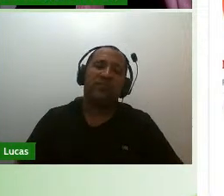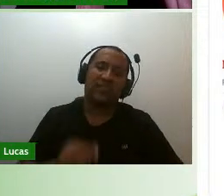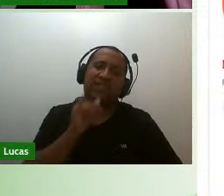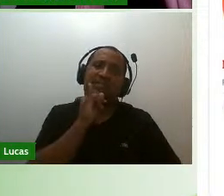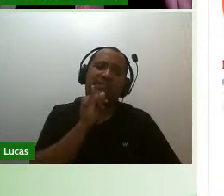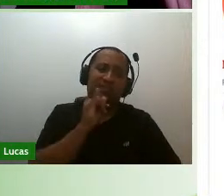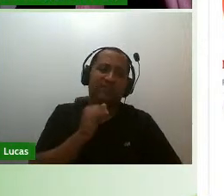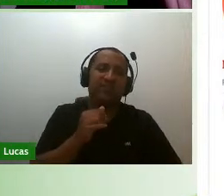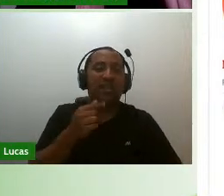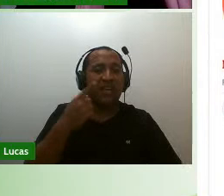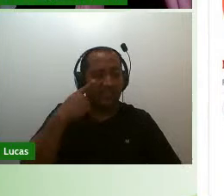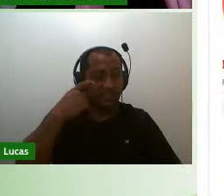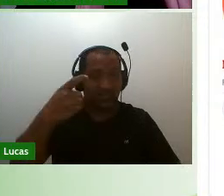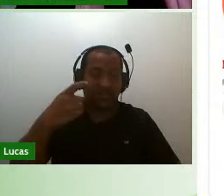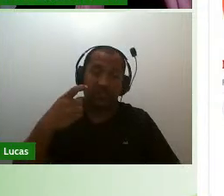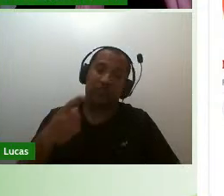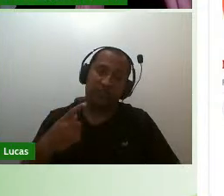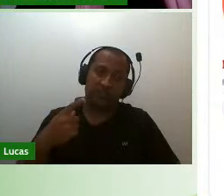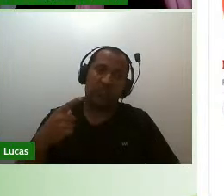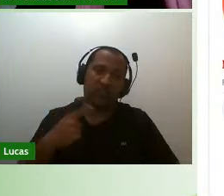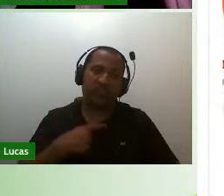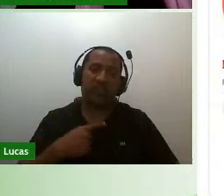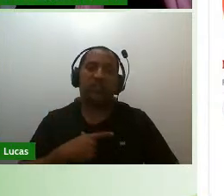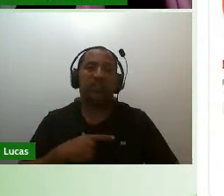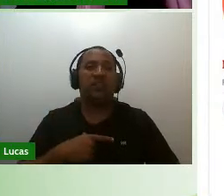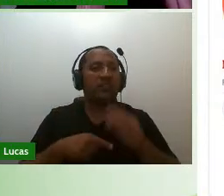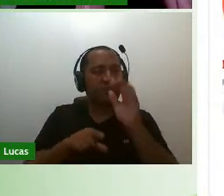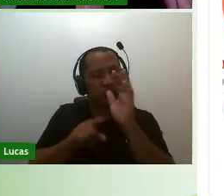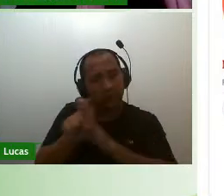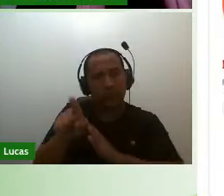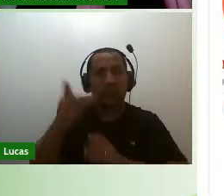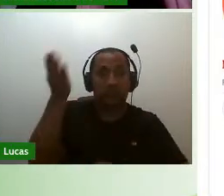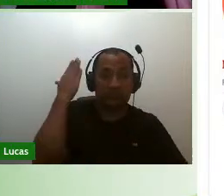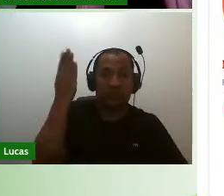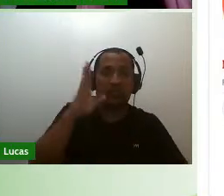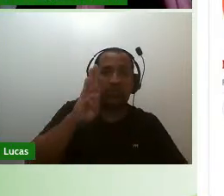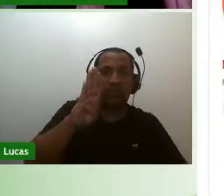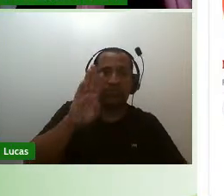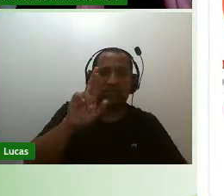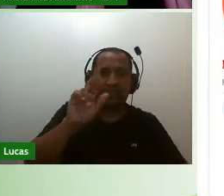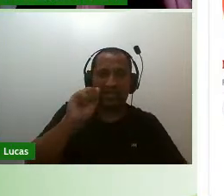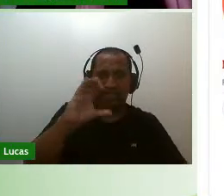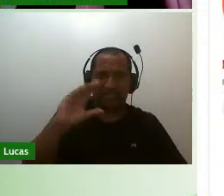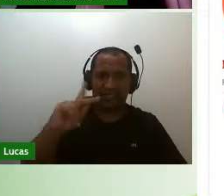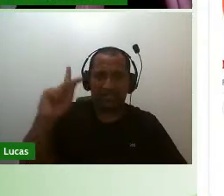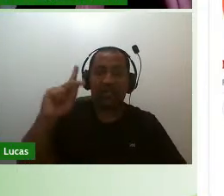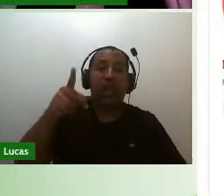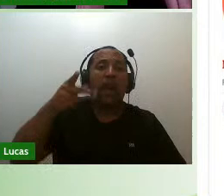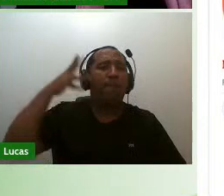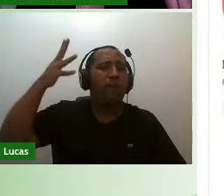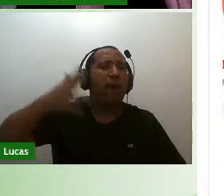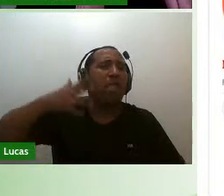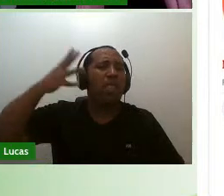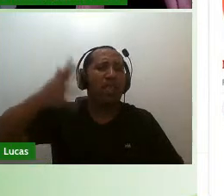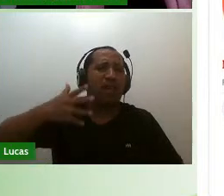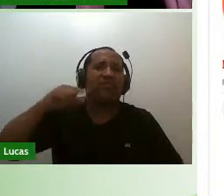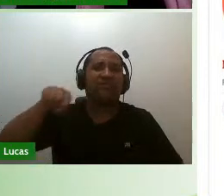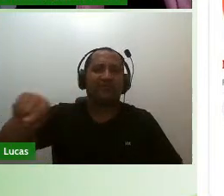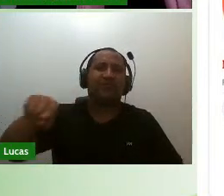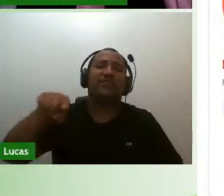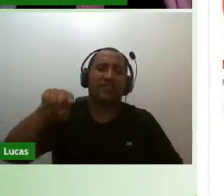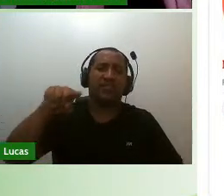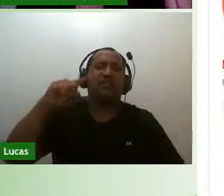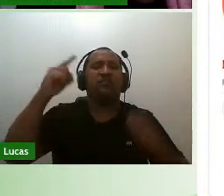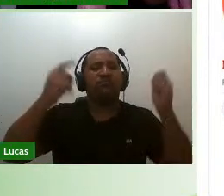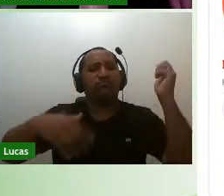interessante quando se questionava, o Barack Obama ele fez uma palestra em que ele estava se questionando